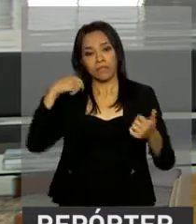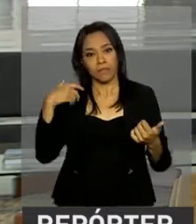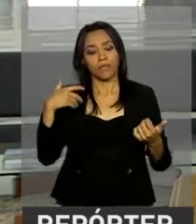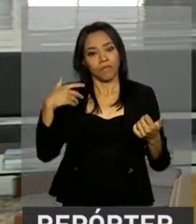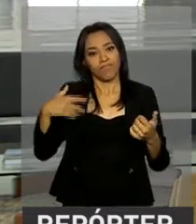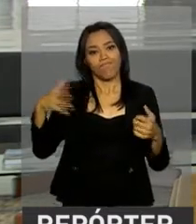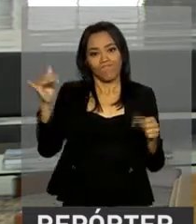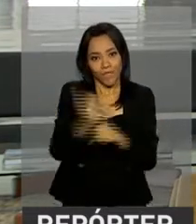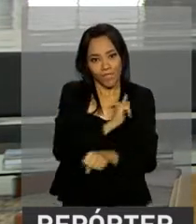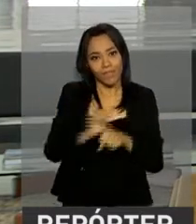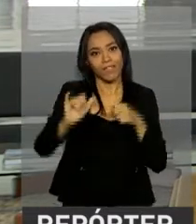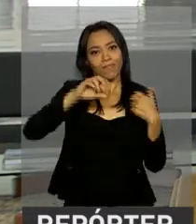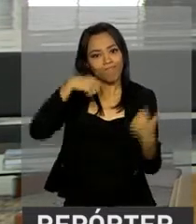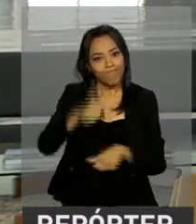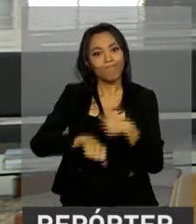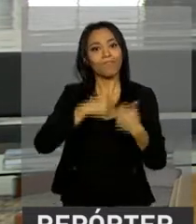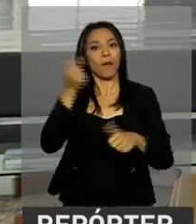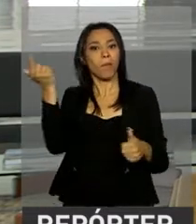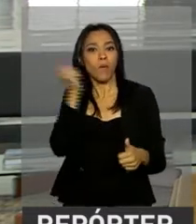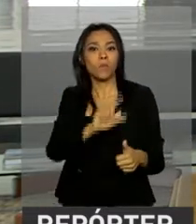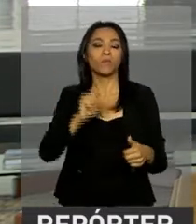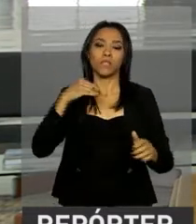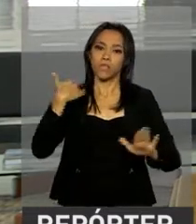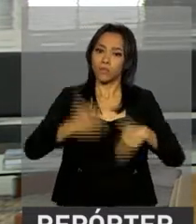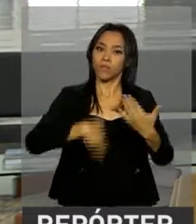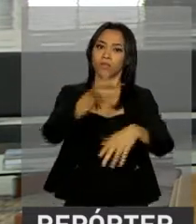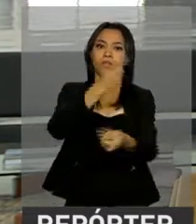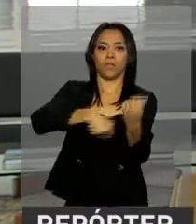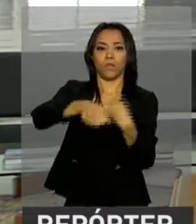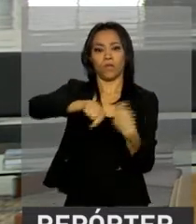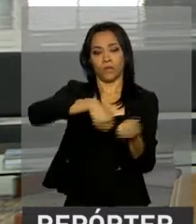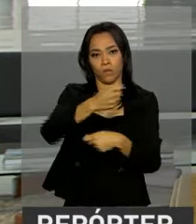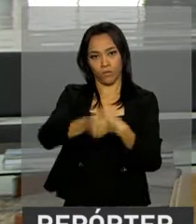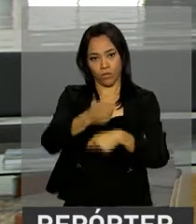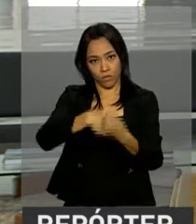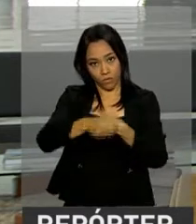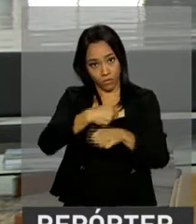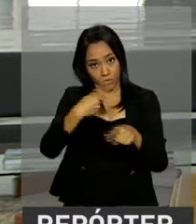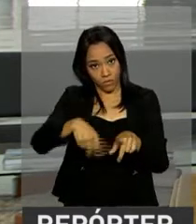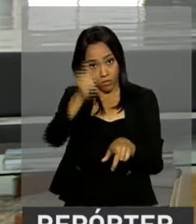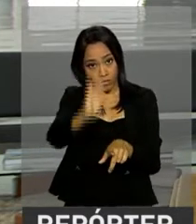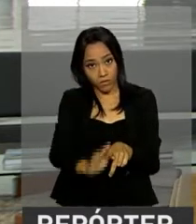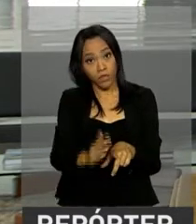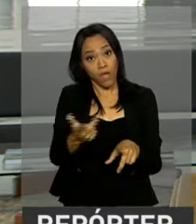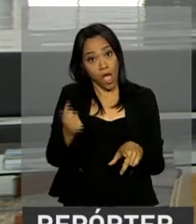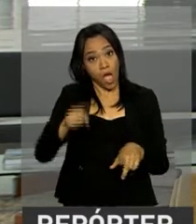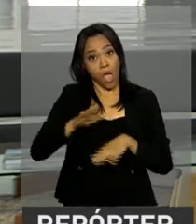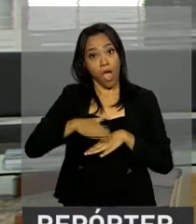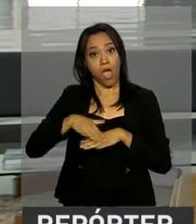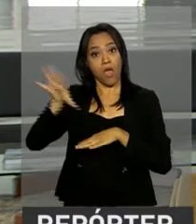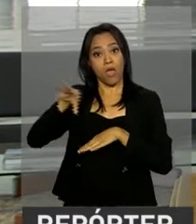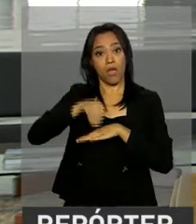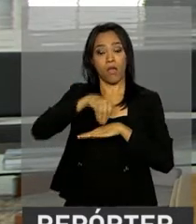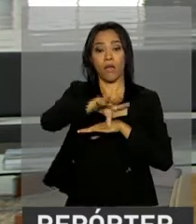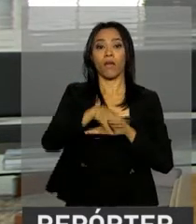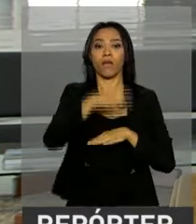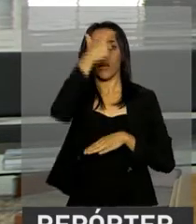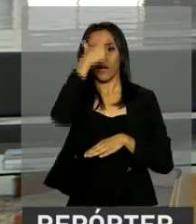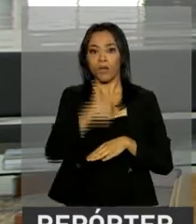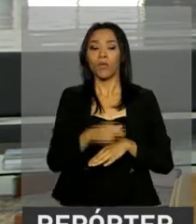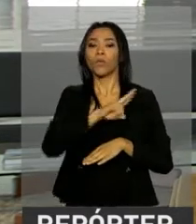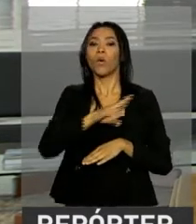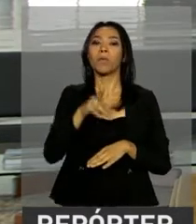as medidas que o Brasil precisa para retomar o crescimento econômico no país. Essa mensagem foi transmitida pelo porta-voz da Presidência da